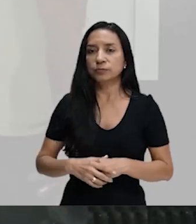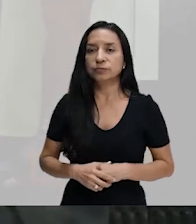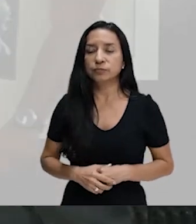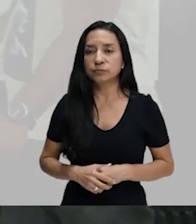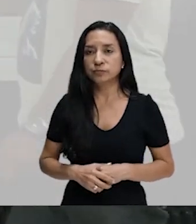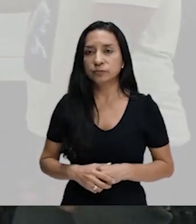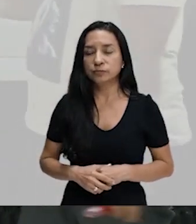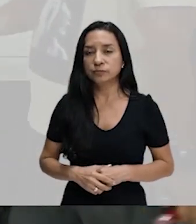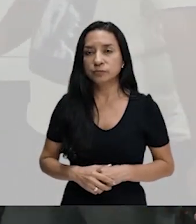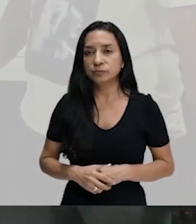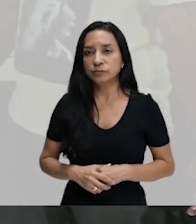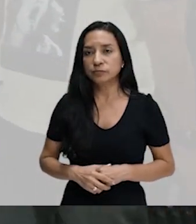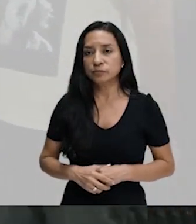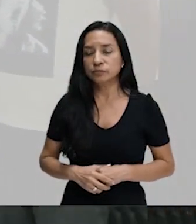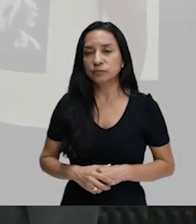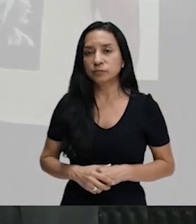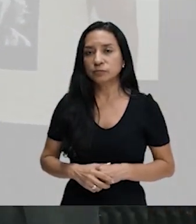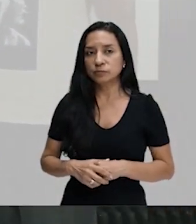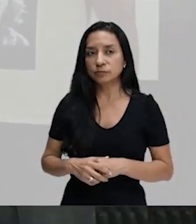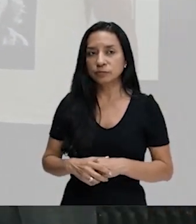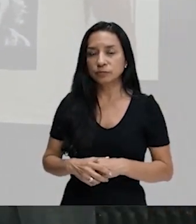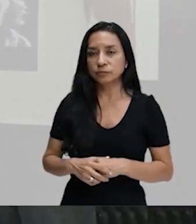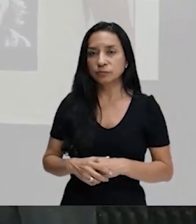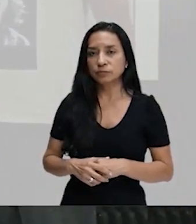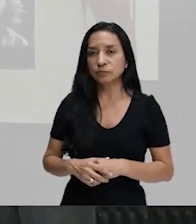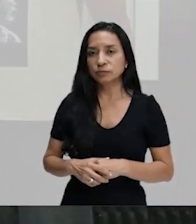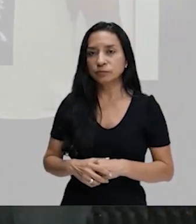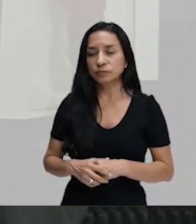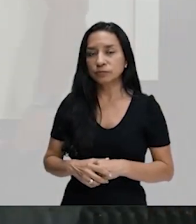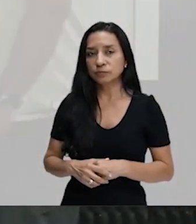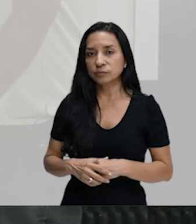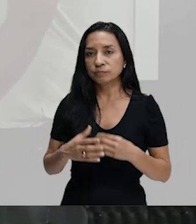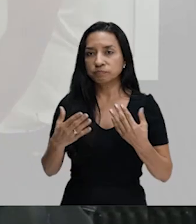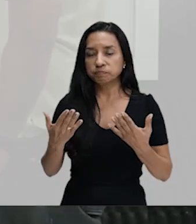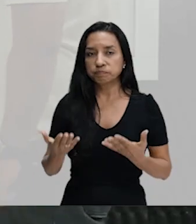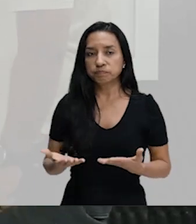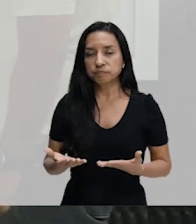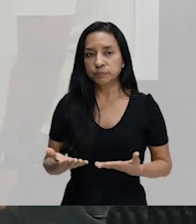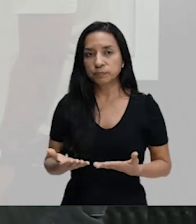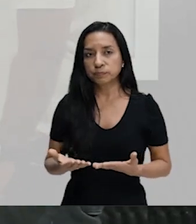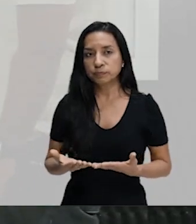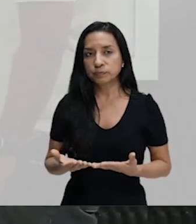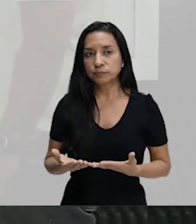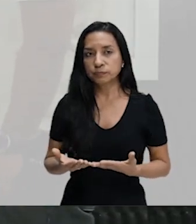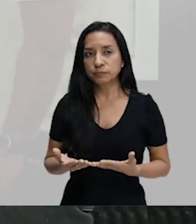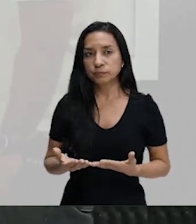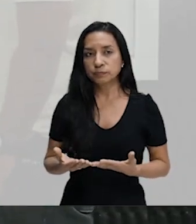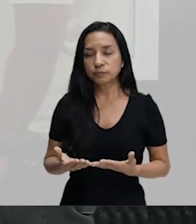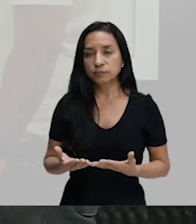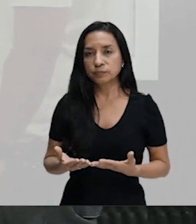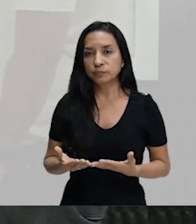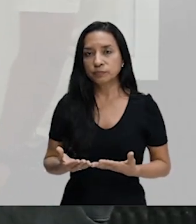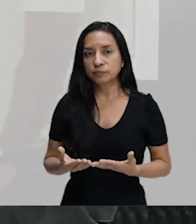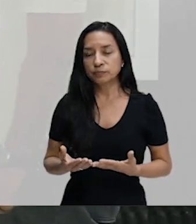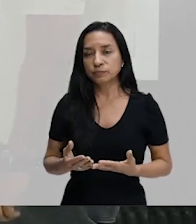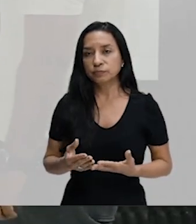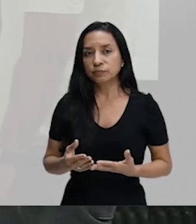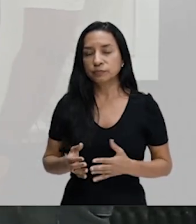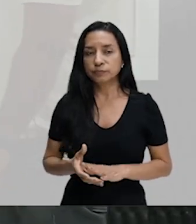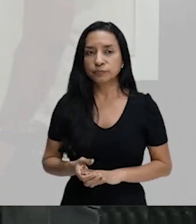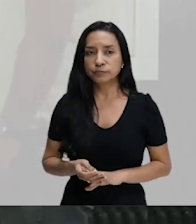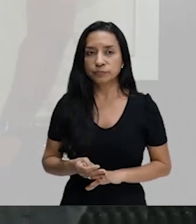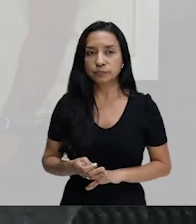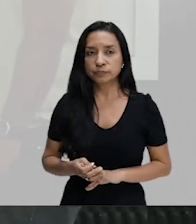Okay? A variação da temperatura é igual a zero. Então, como a variação da temperatura é igual a